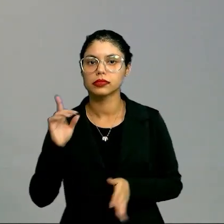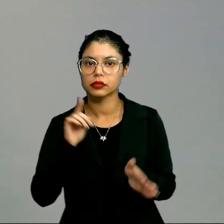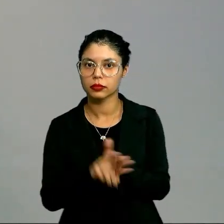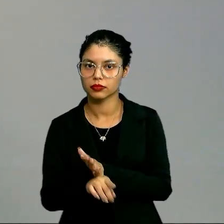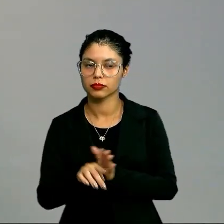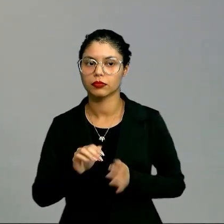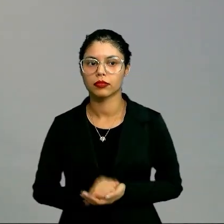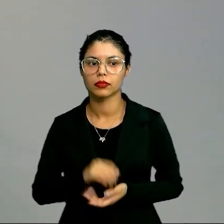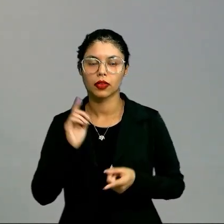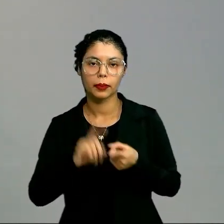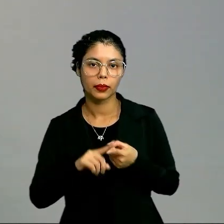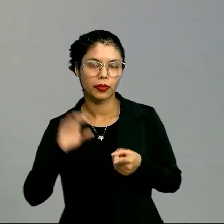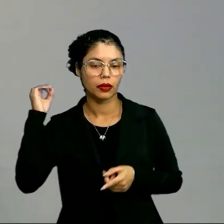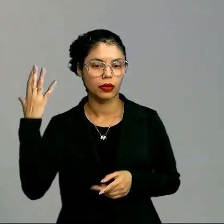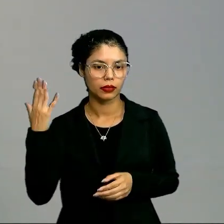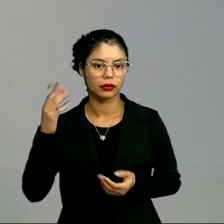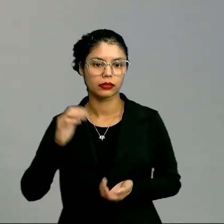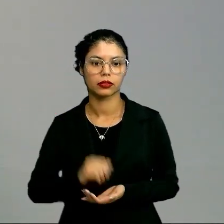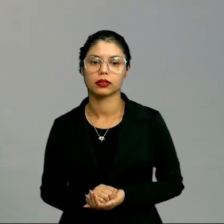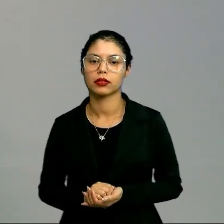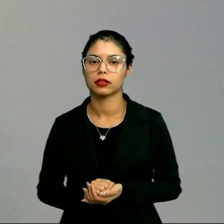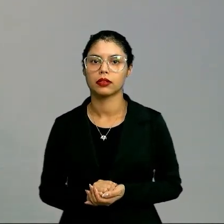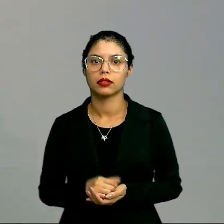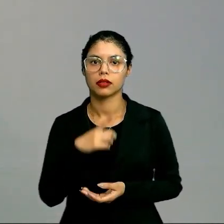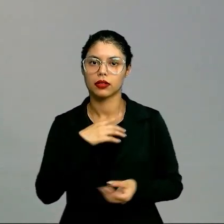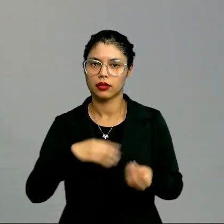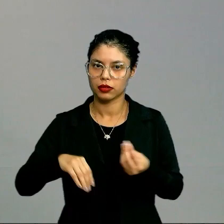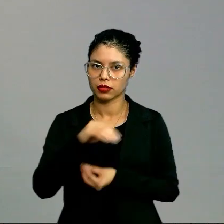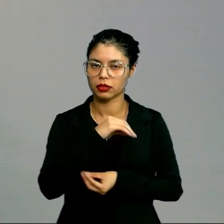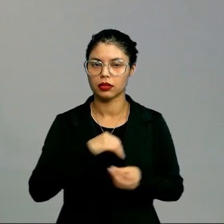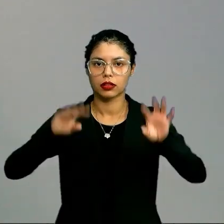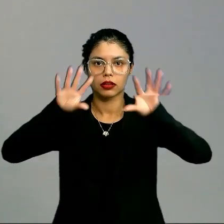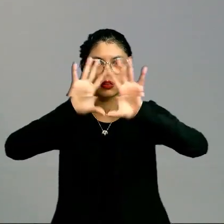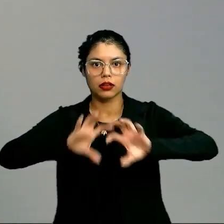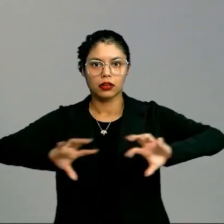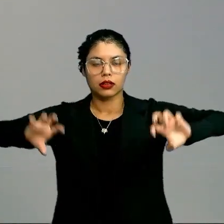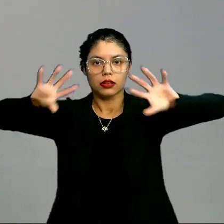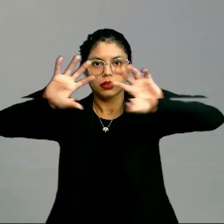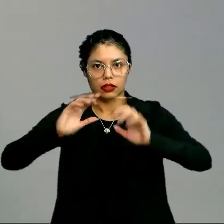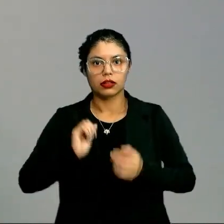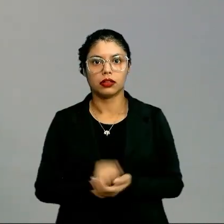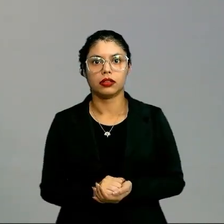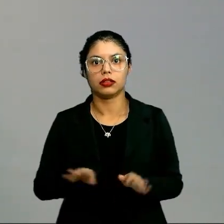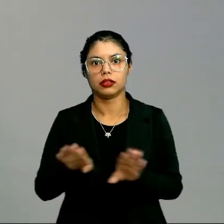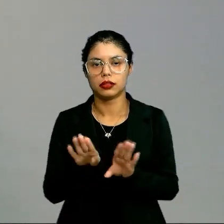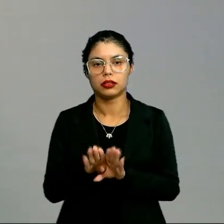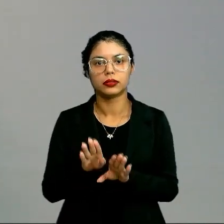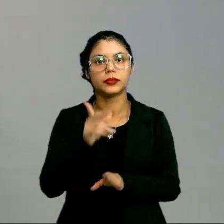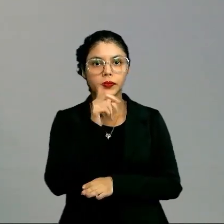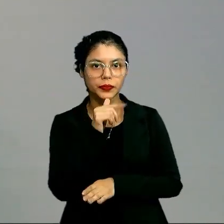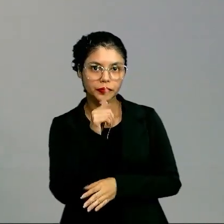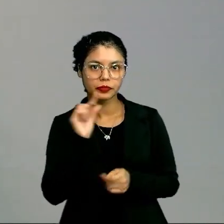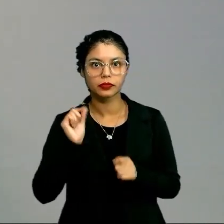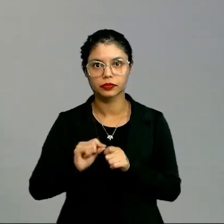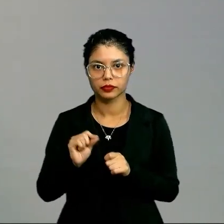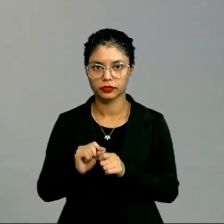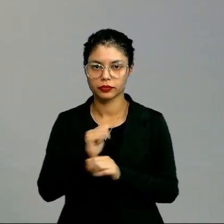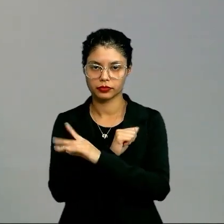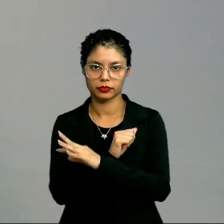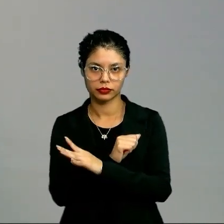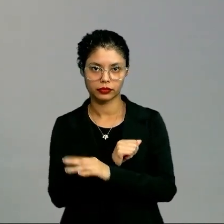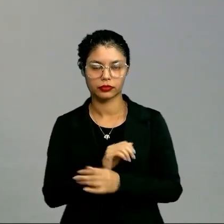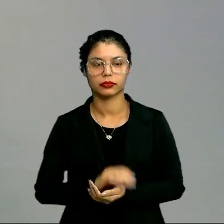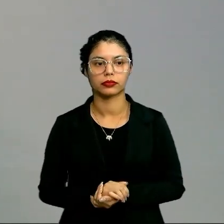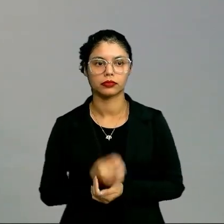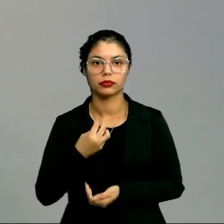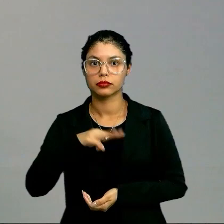saber. Então, por que ocorre esse vazamento se eu tenho uma reação de gás carbônico reagindo com água, formando ácido carbônico?